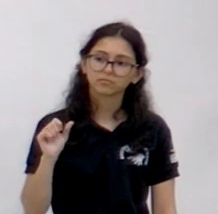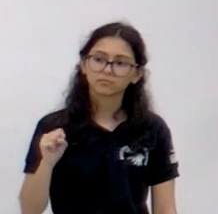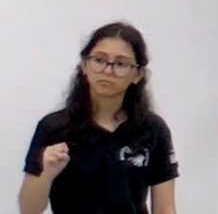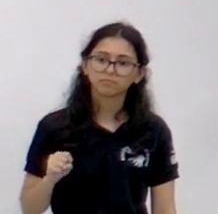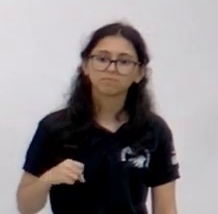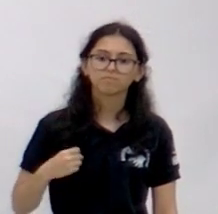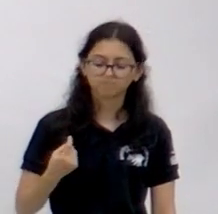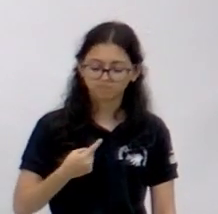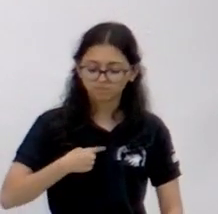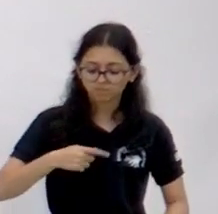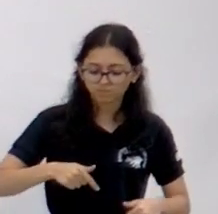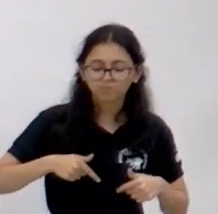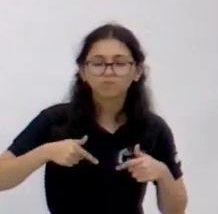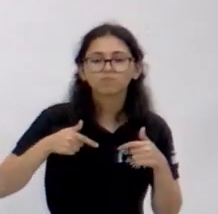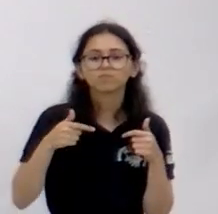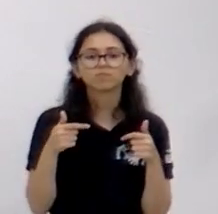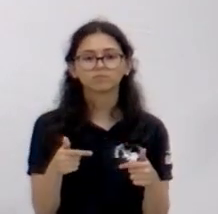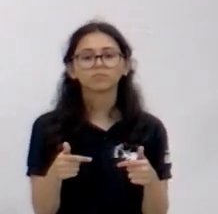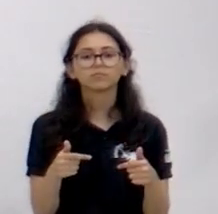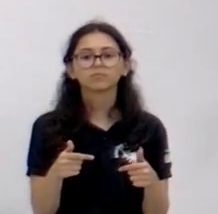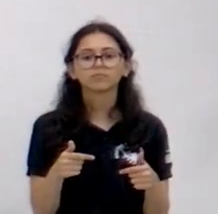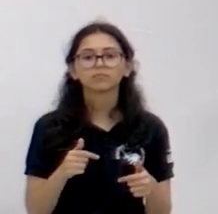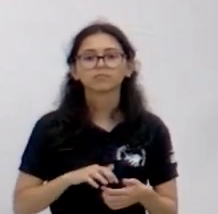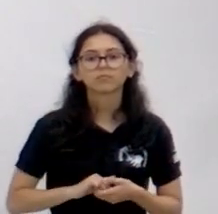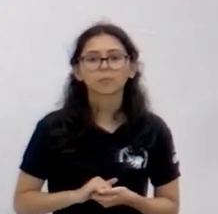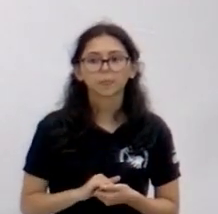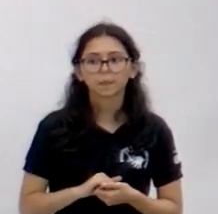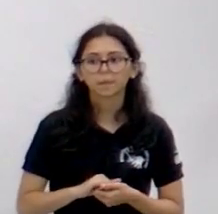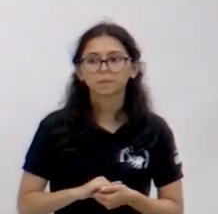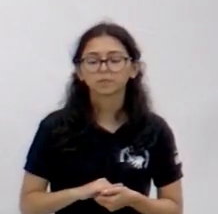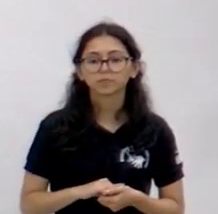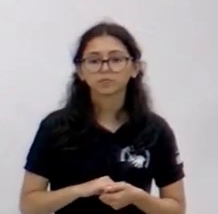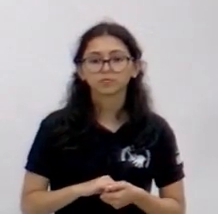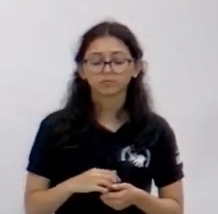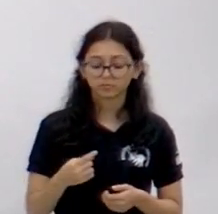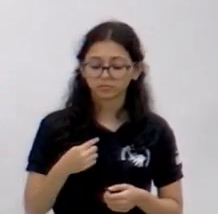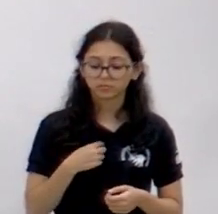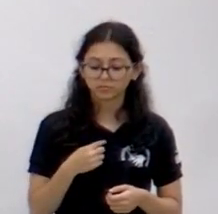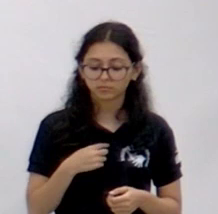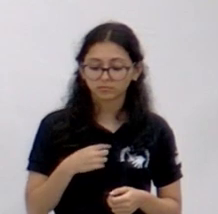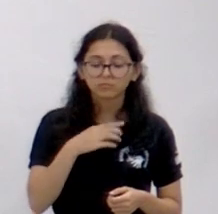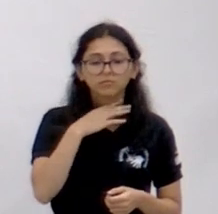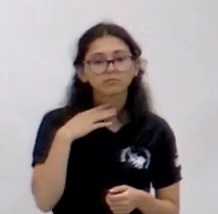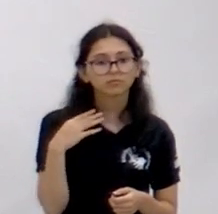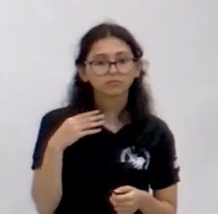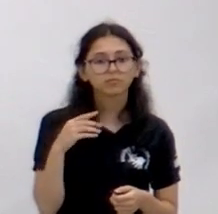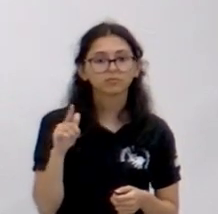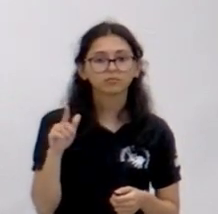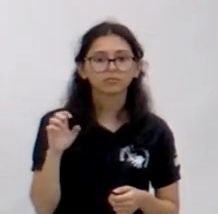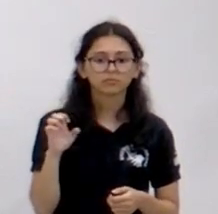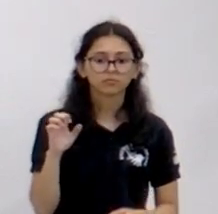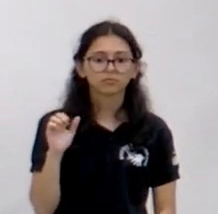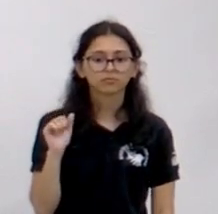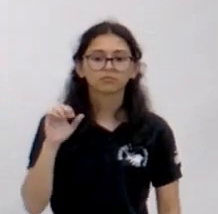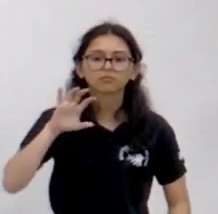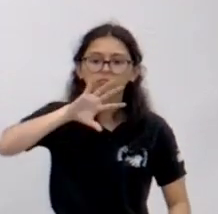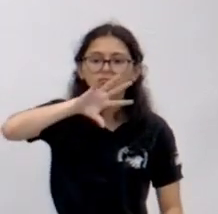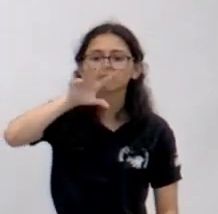pela barba e o feri e o matei. E o teu servo matou tanto o leão como o urso. E aí